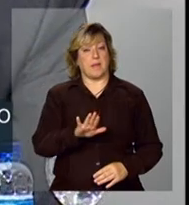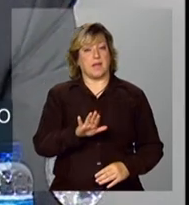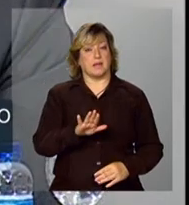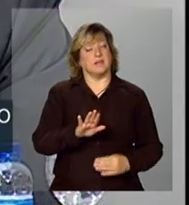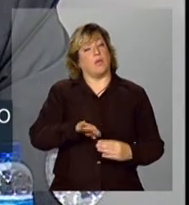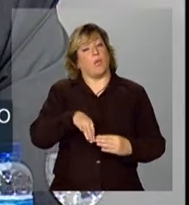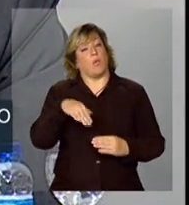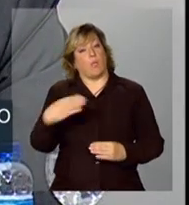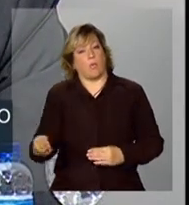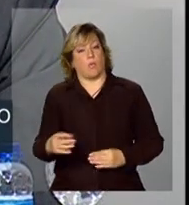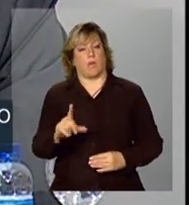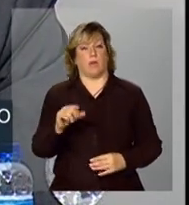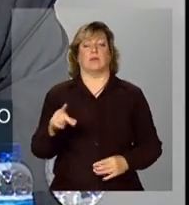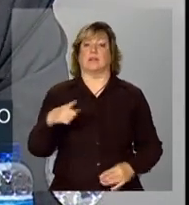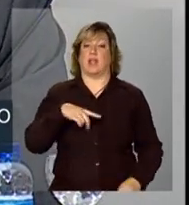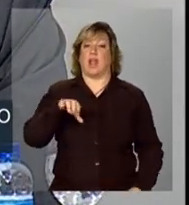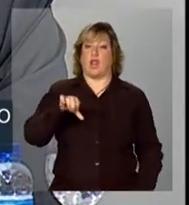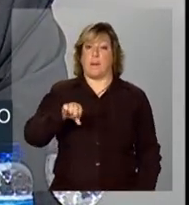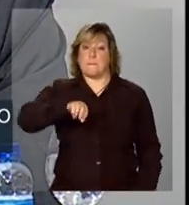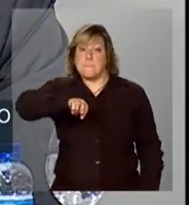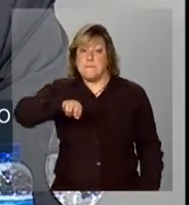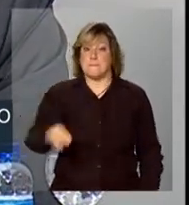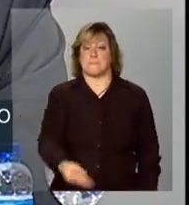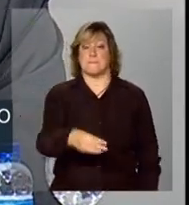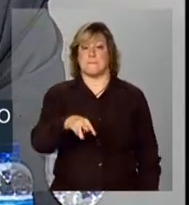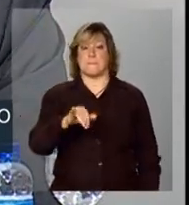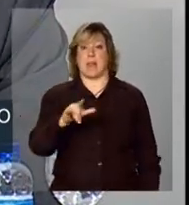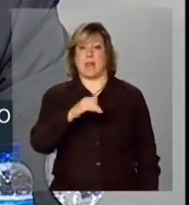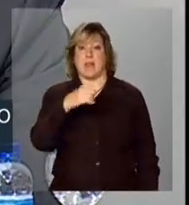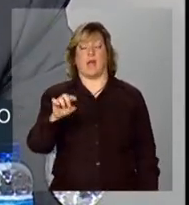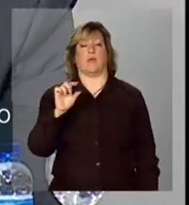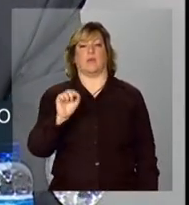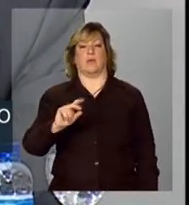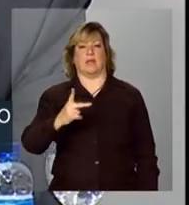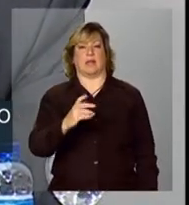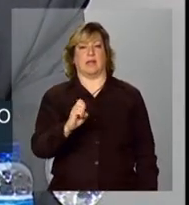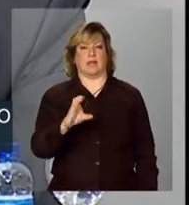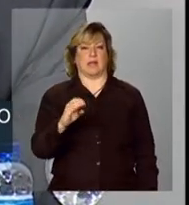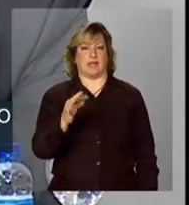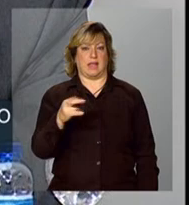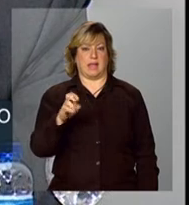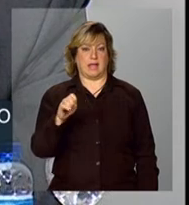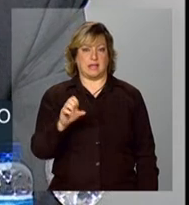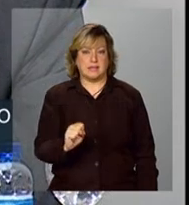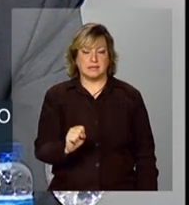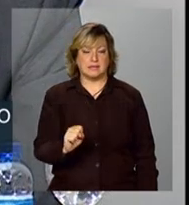tem 9 milhões de hectares, são números da ProSoja, da Famato,